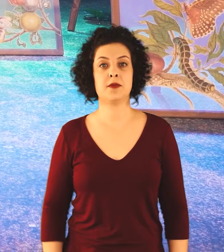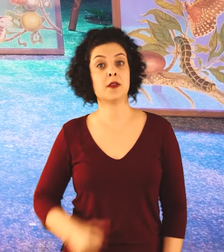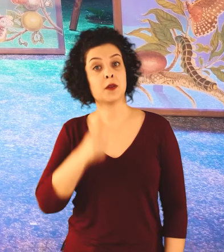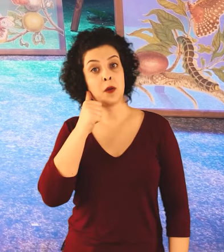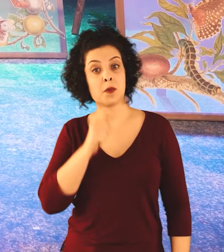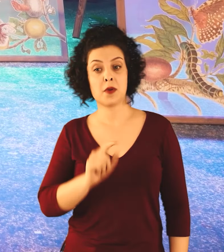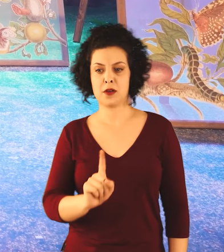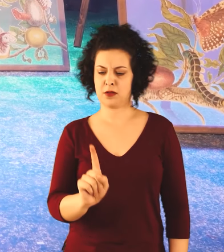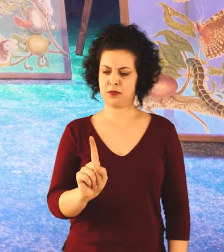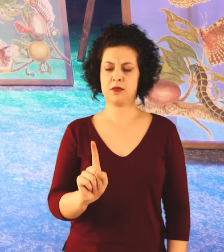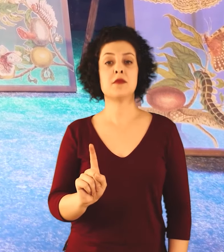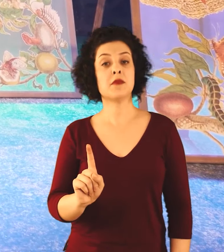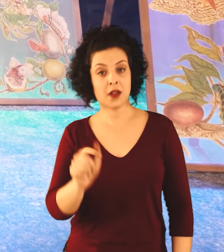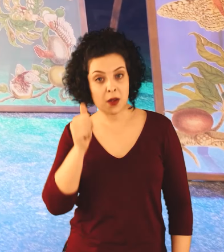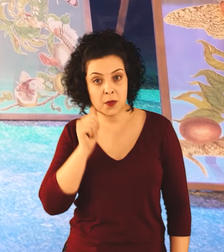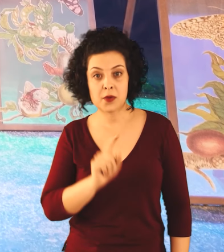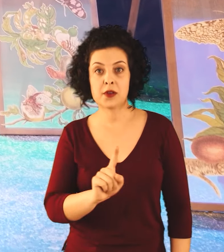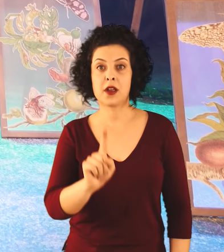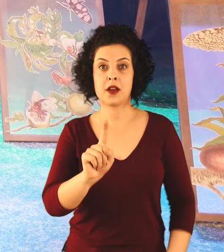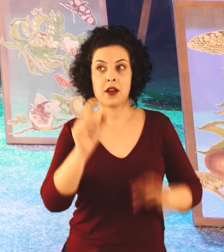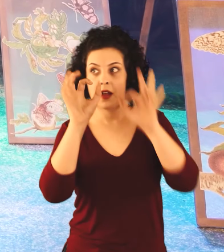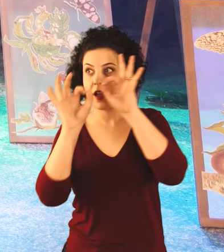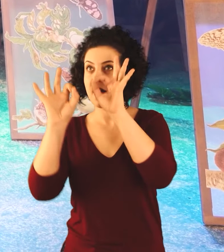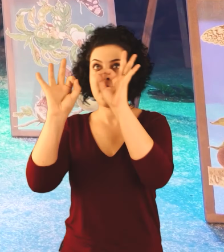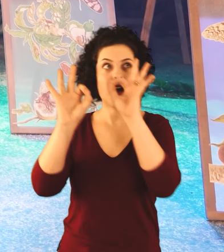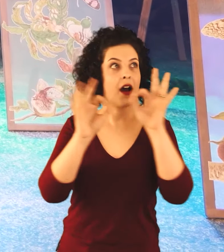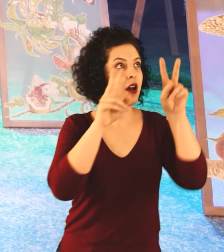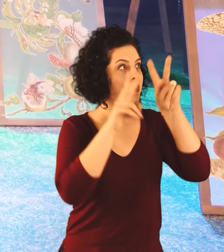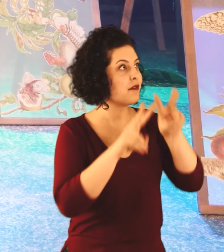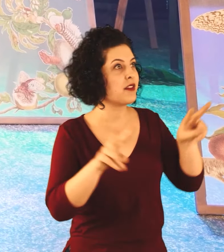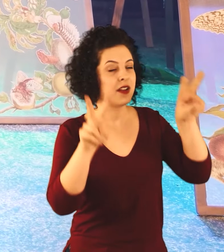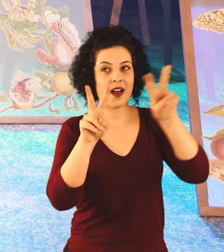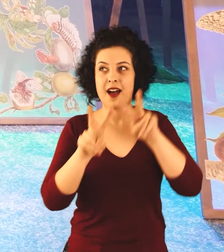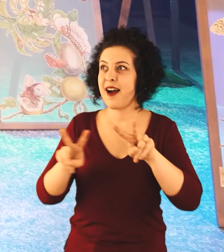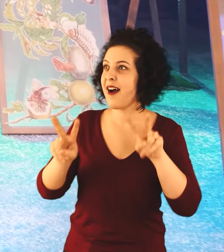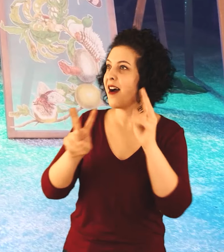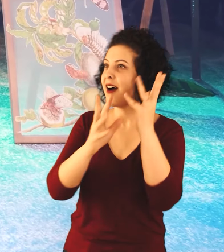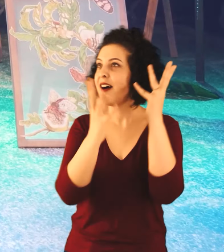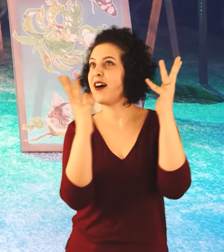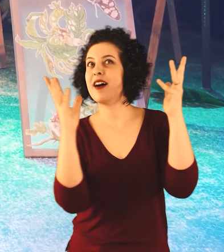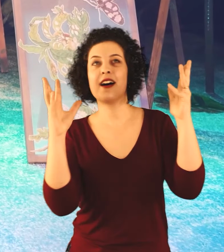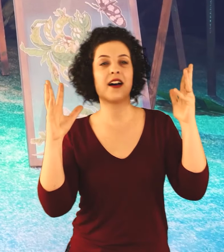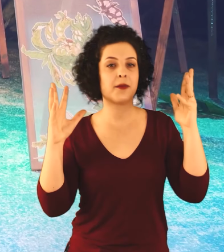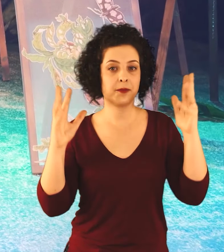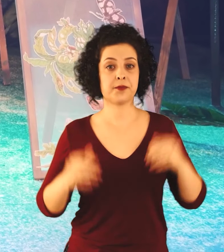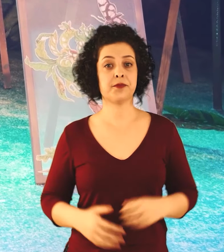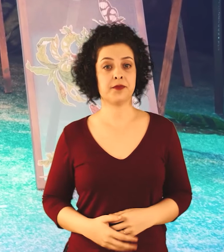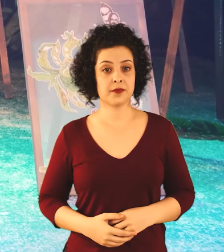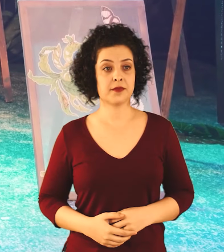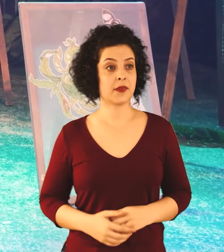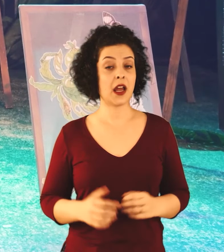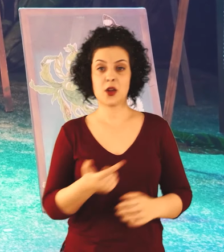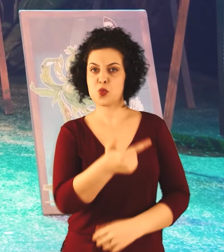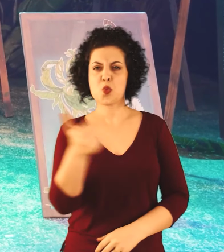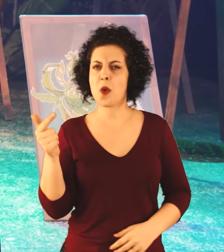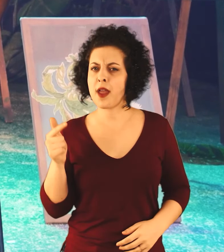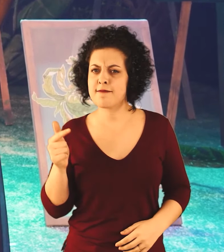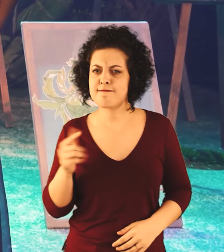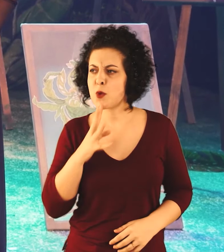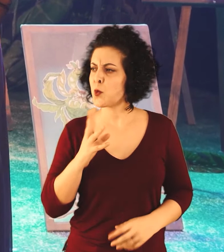Uma mulher. Uma mulher e seus olhos. Que olham pra floresta. Uma floresta que não